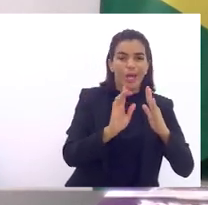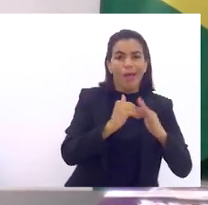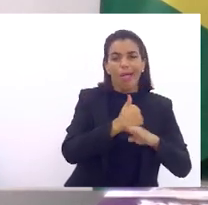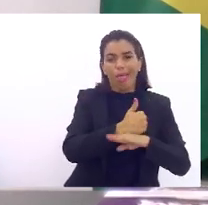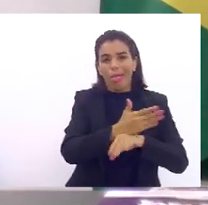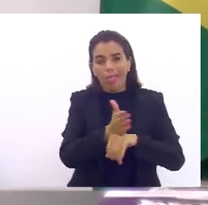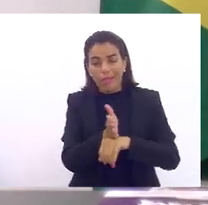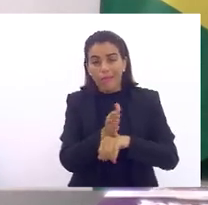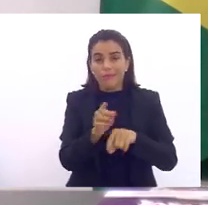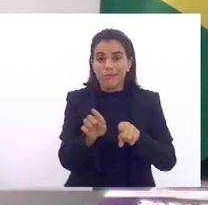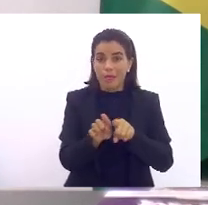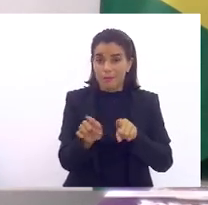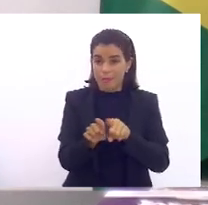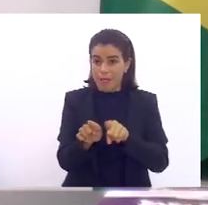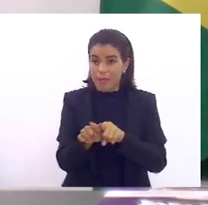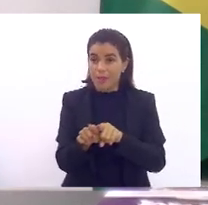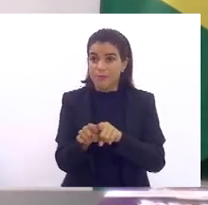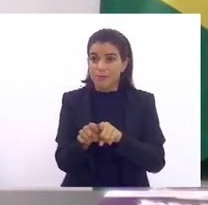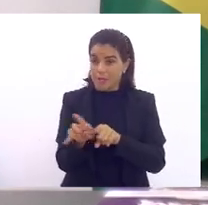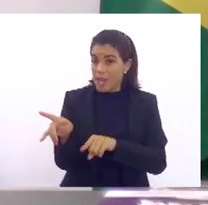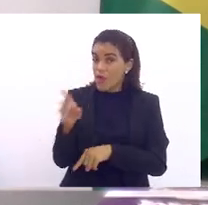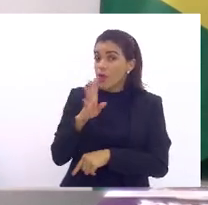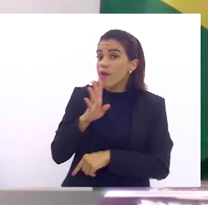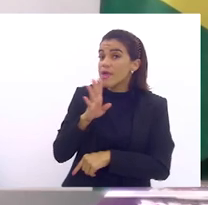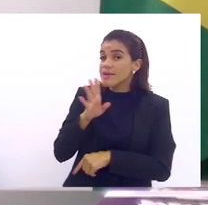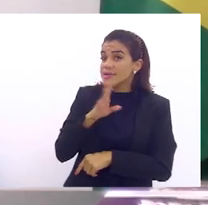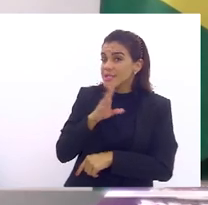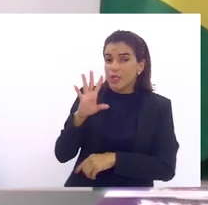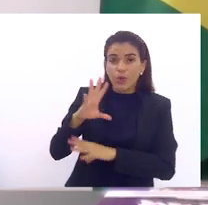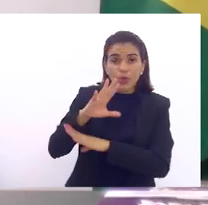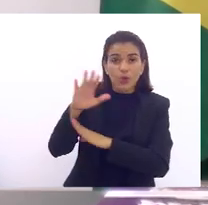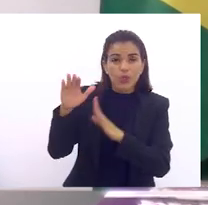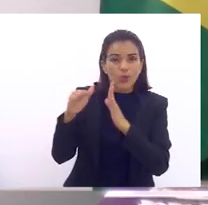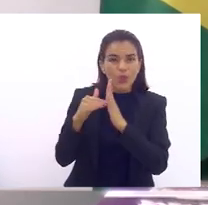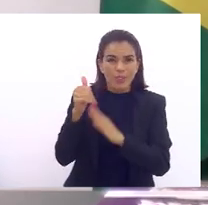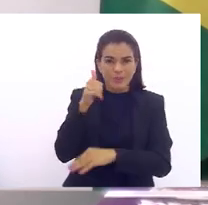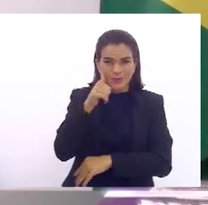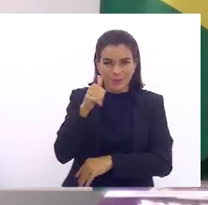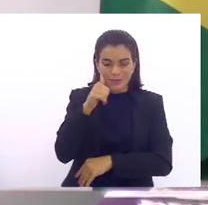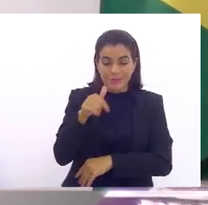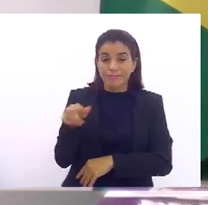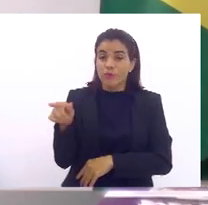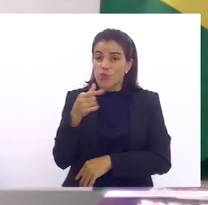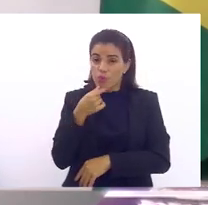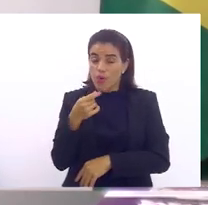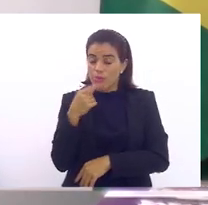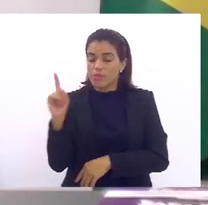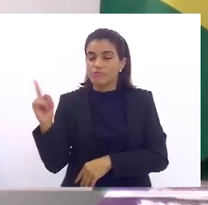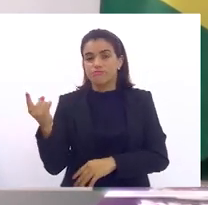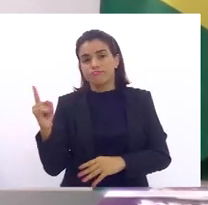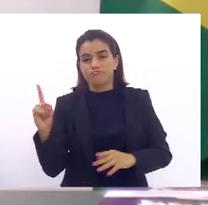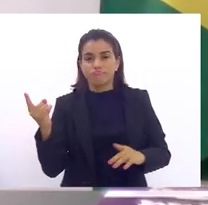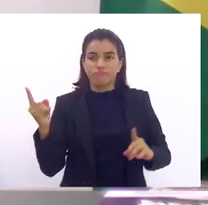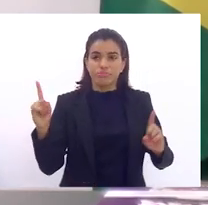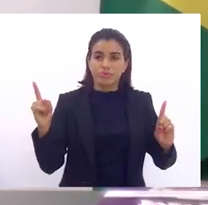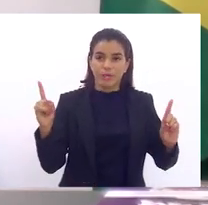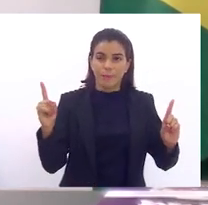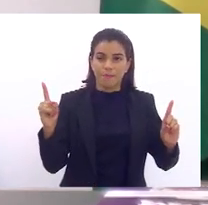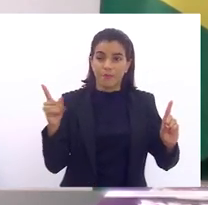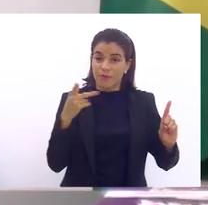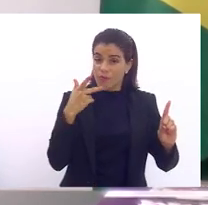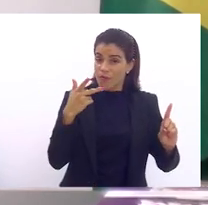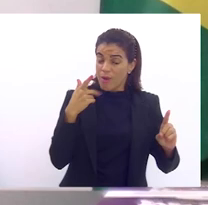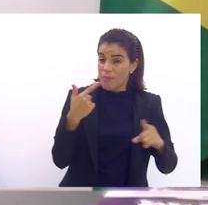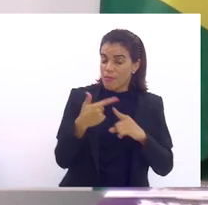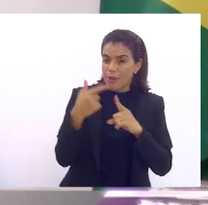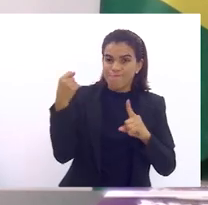abordou mulheres que ele conhecia todas essas mulheres eram vizinhas dele abordou mulheres que que eu vou falar disso porque é